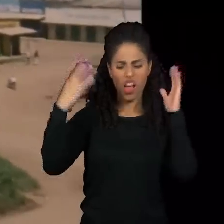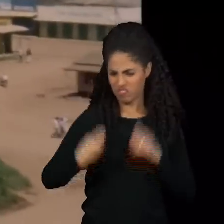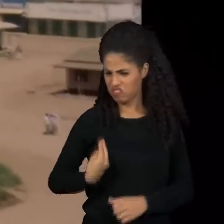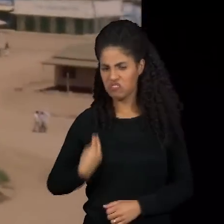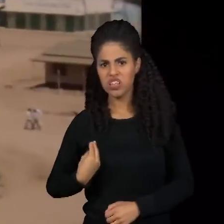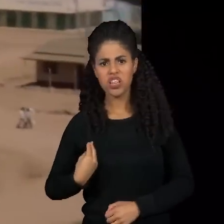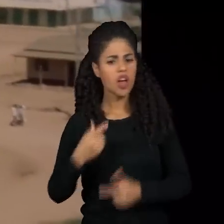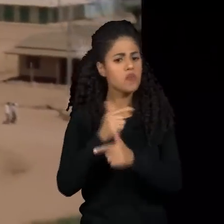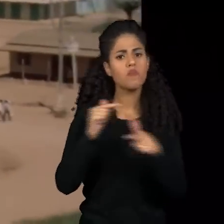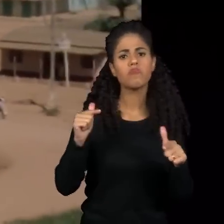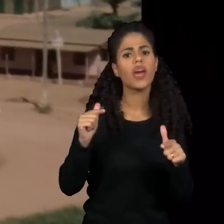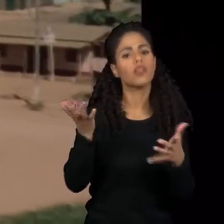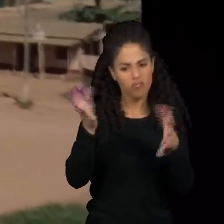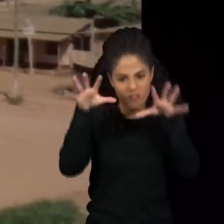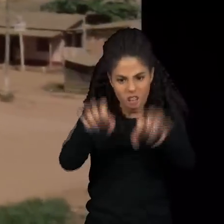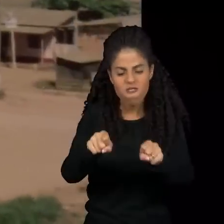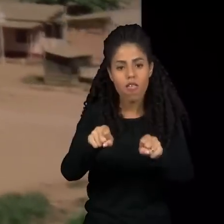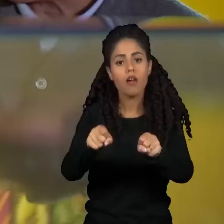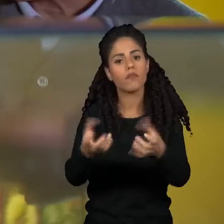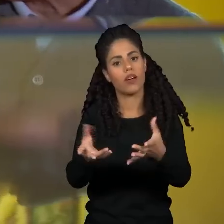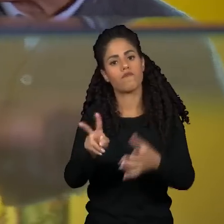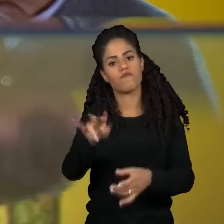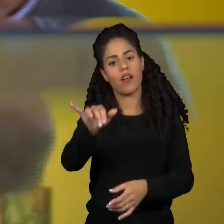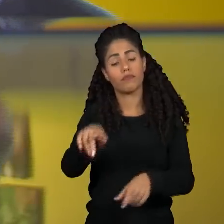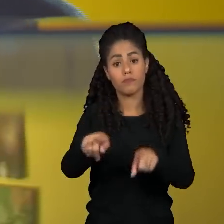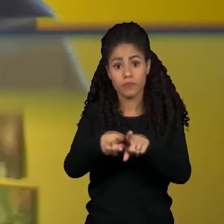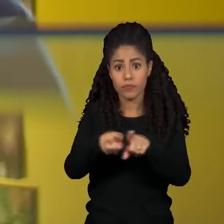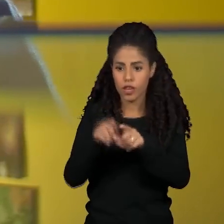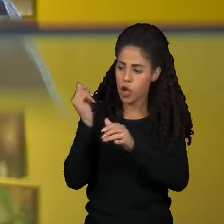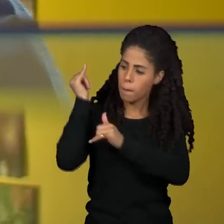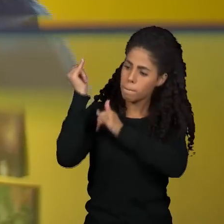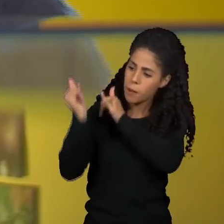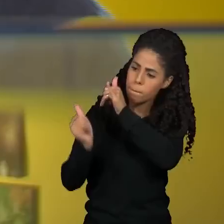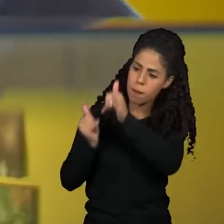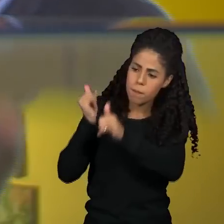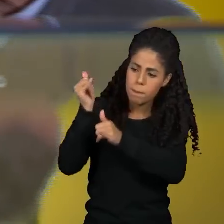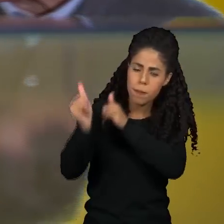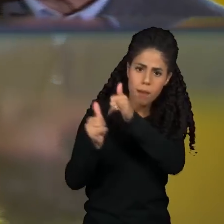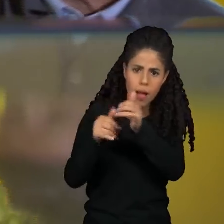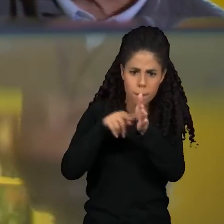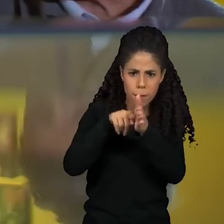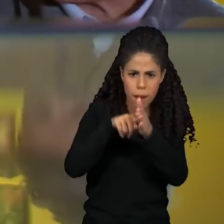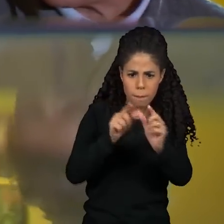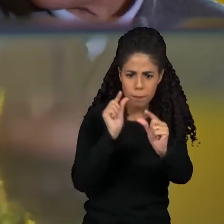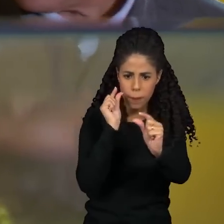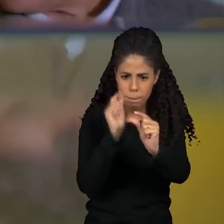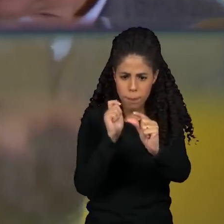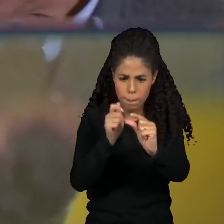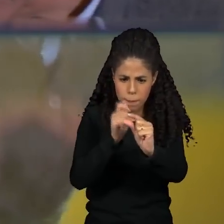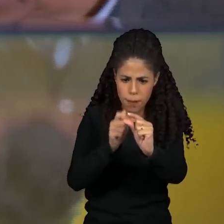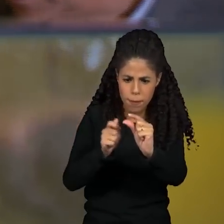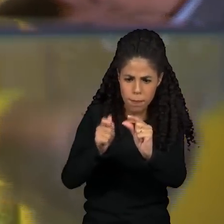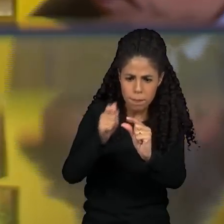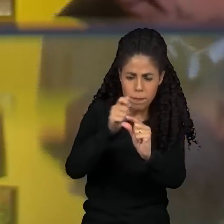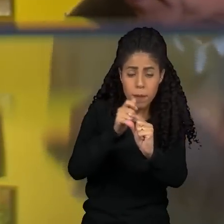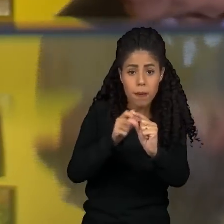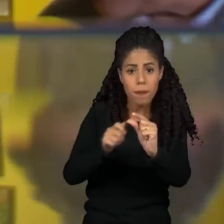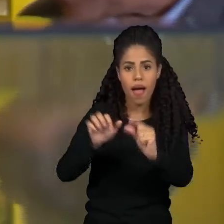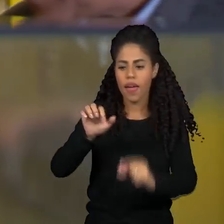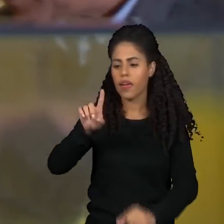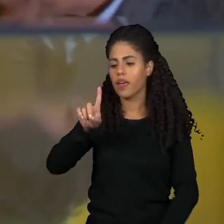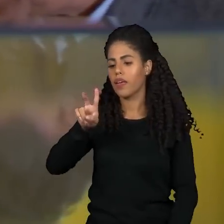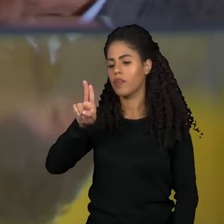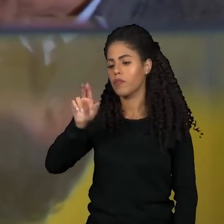uma gente sem terra. A narrativa do arqueólogo Eduardo Góes Neves, professor do Museu